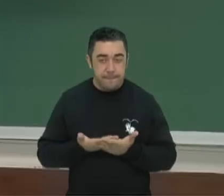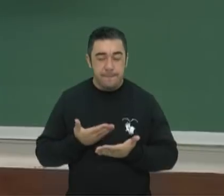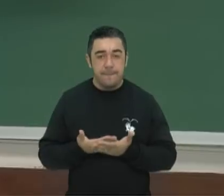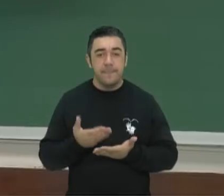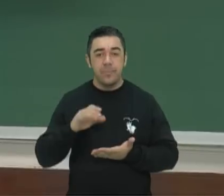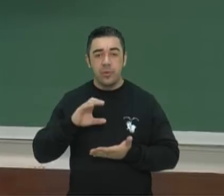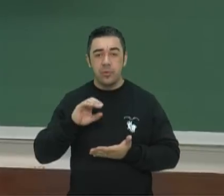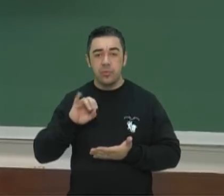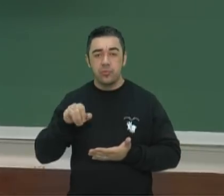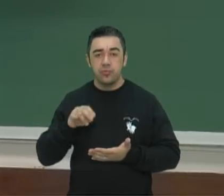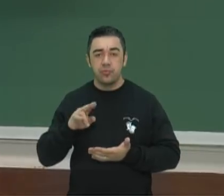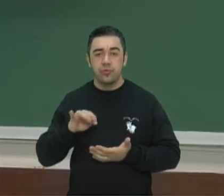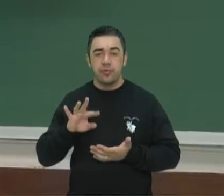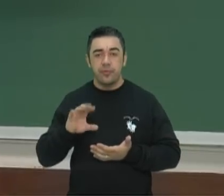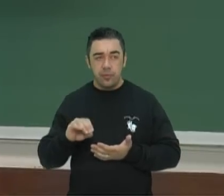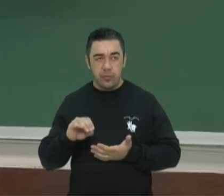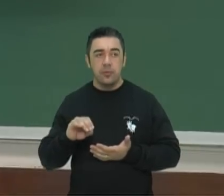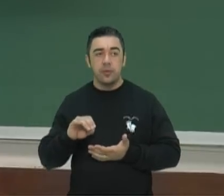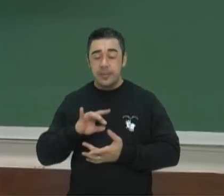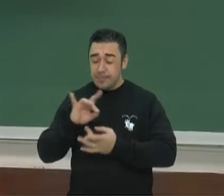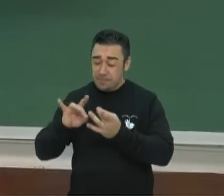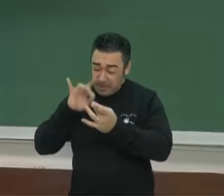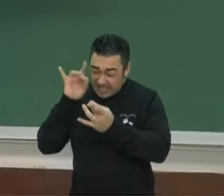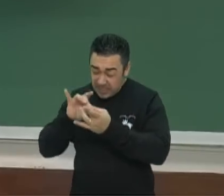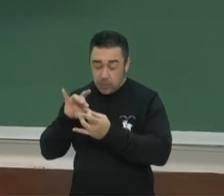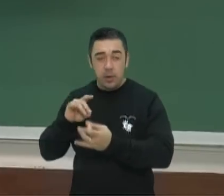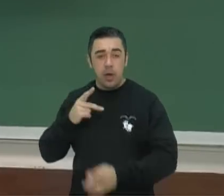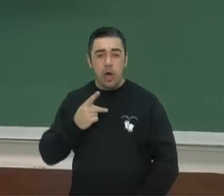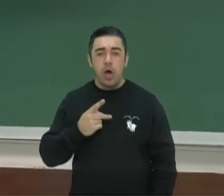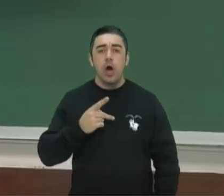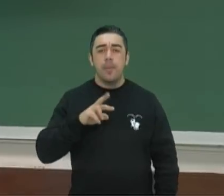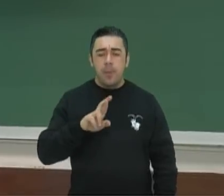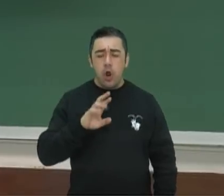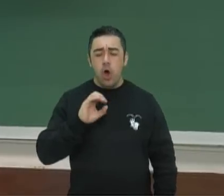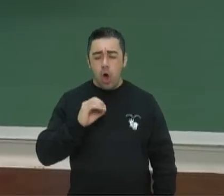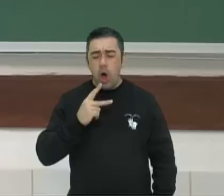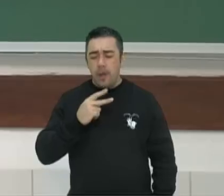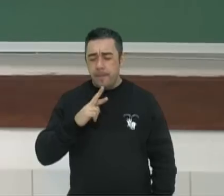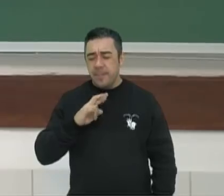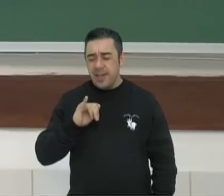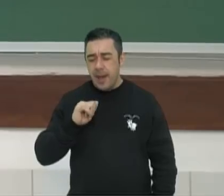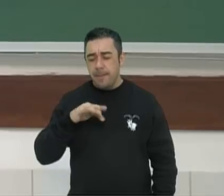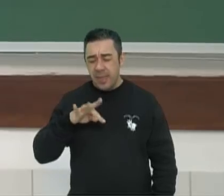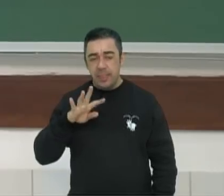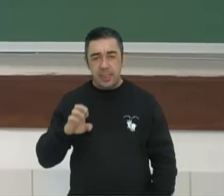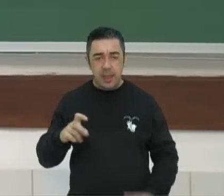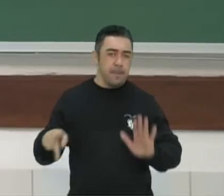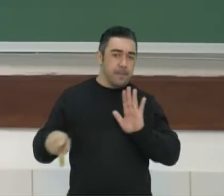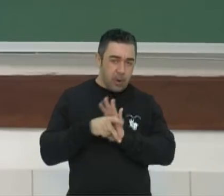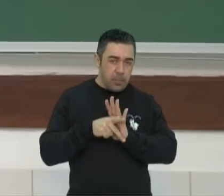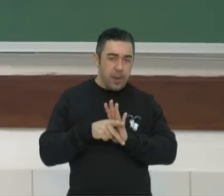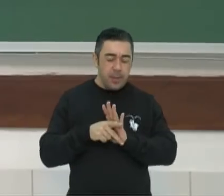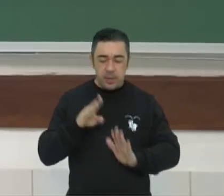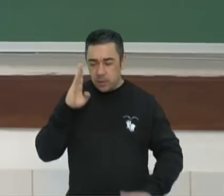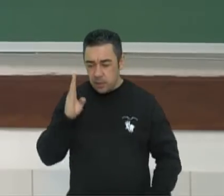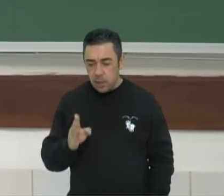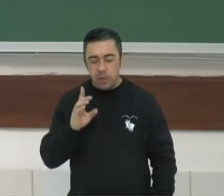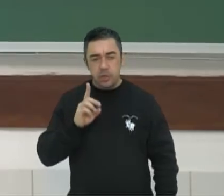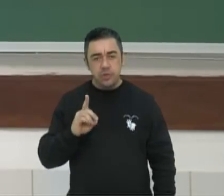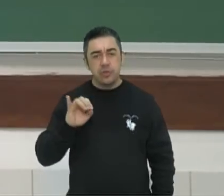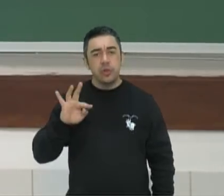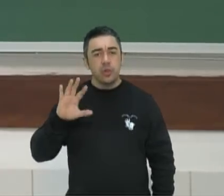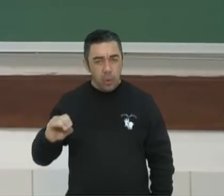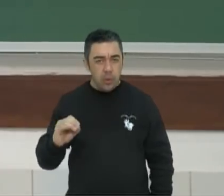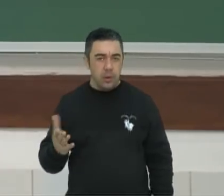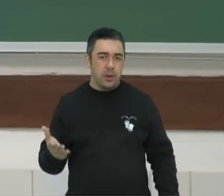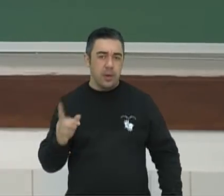Tecido conjuntivo propriamente dito. É estranho a gente falar propriamente dito, né? Porque a gente trabalha com tantos nomes complexos e a